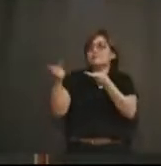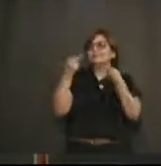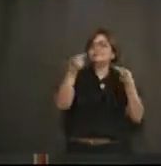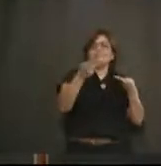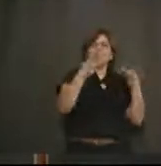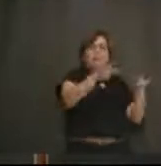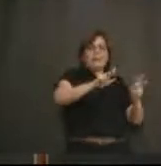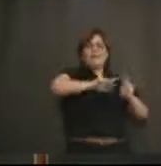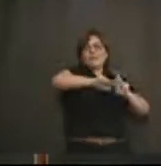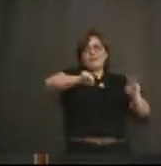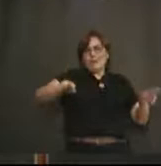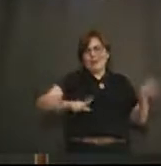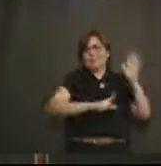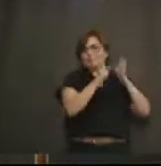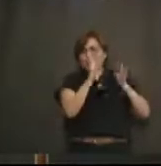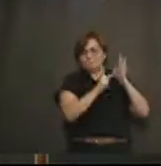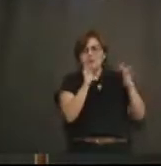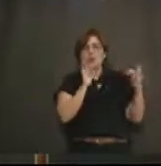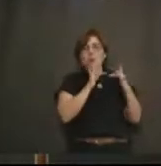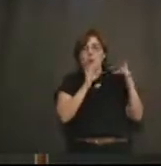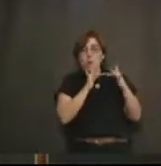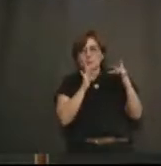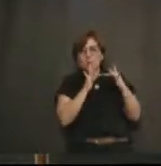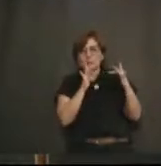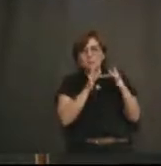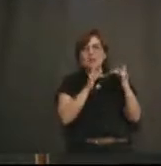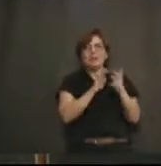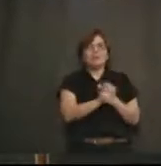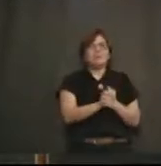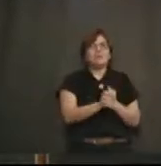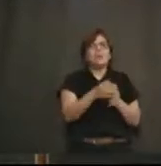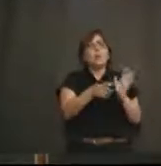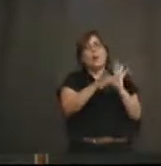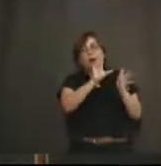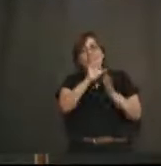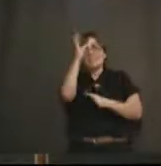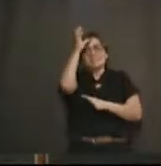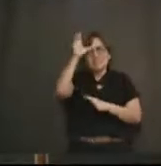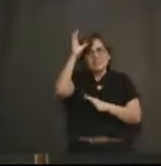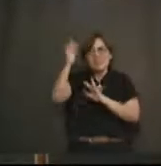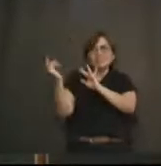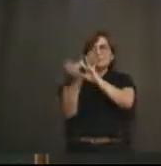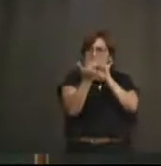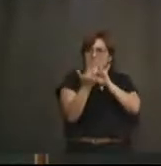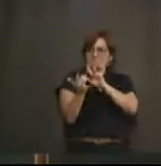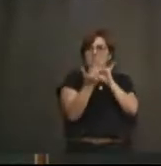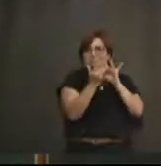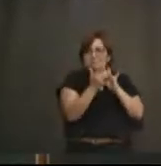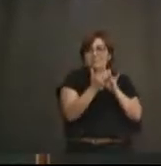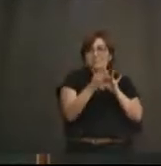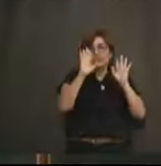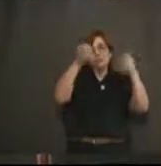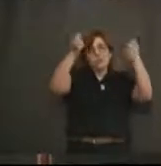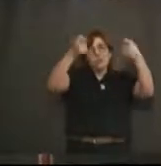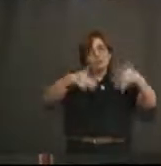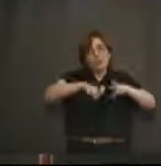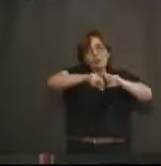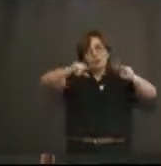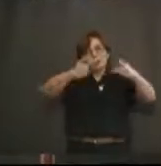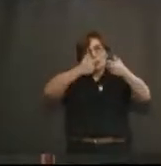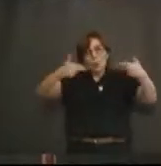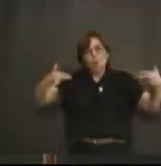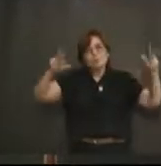e meu contato era inicialmente um contato científico. Foram faladas muitas coisas sobre universidades, mas